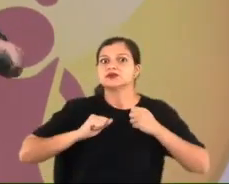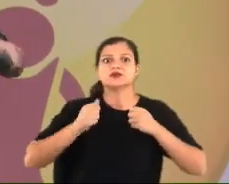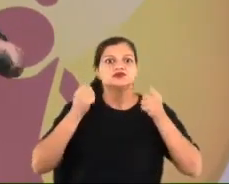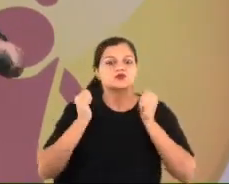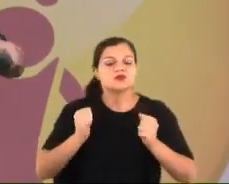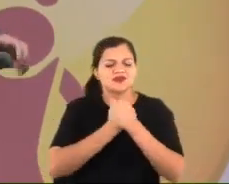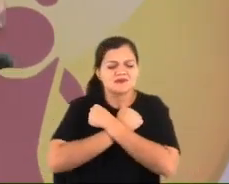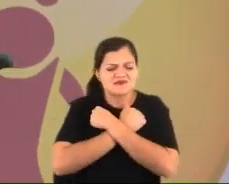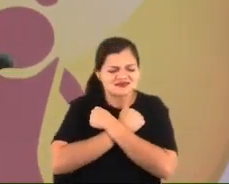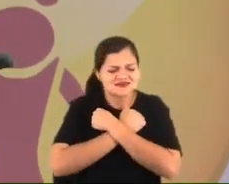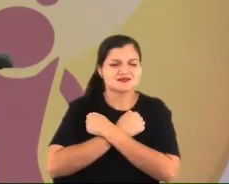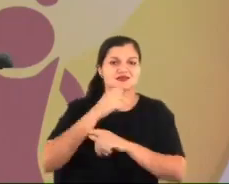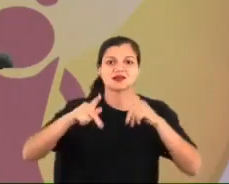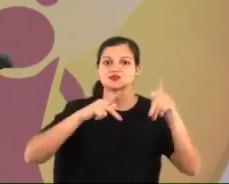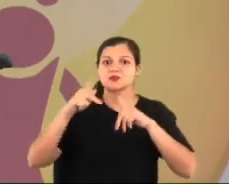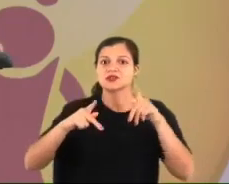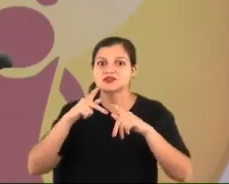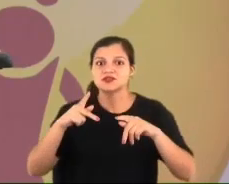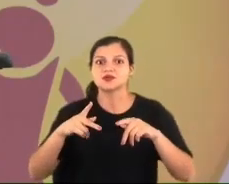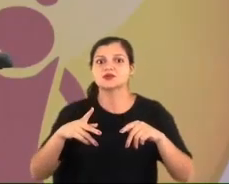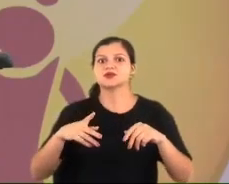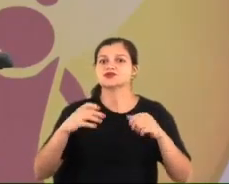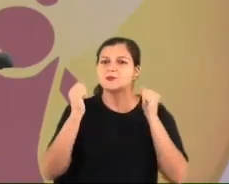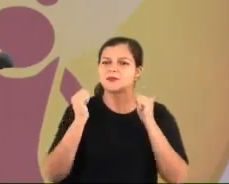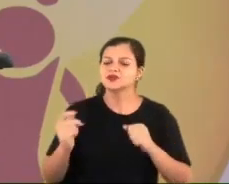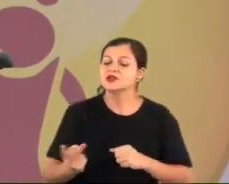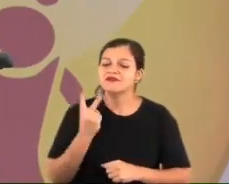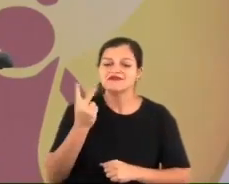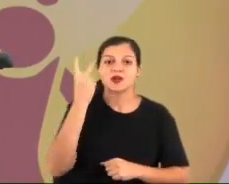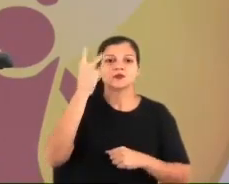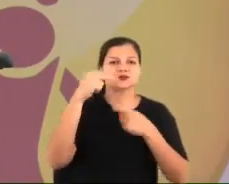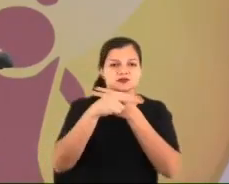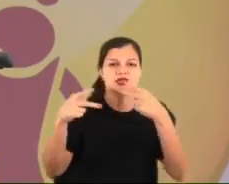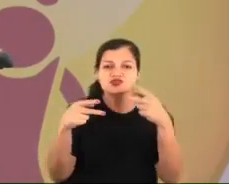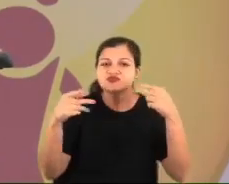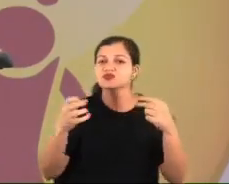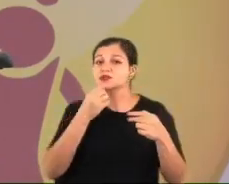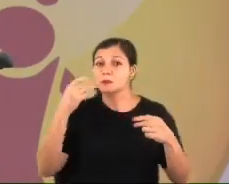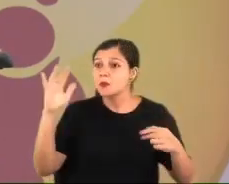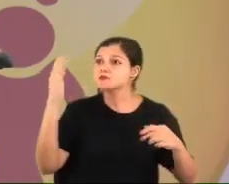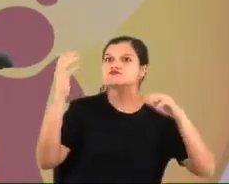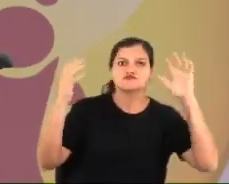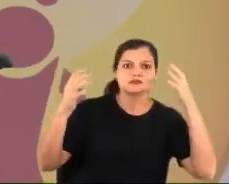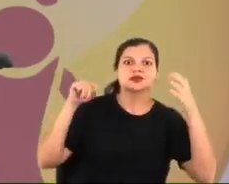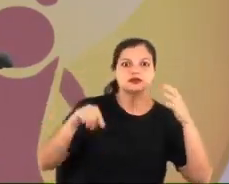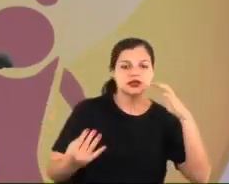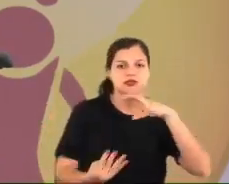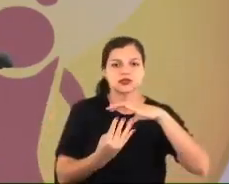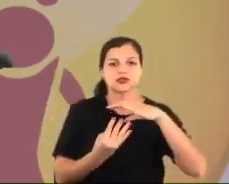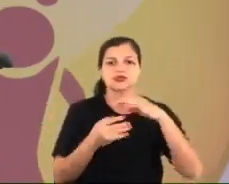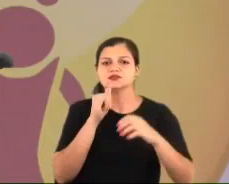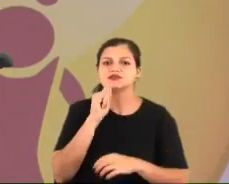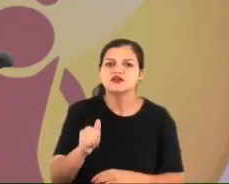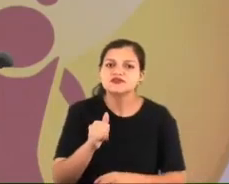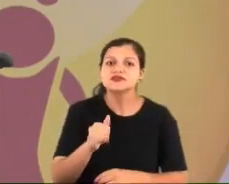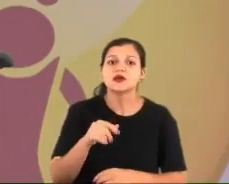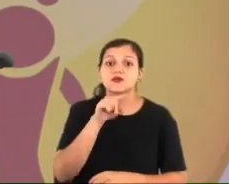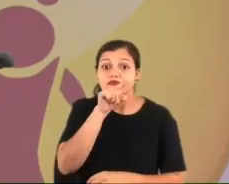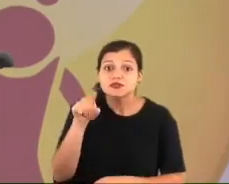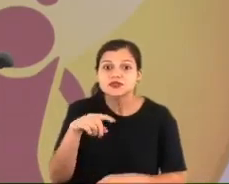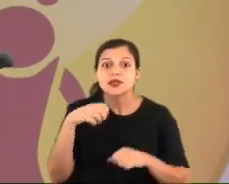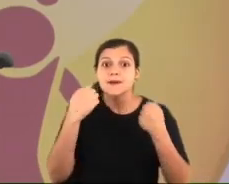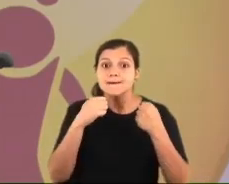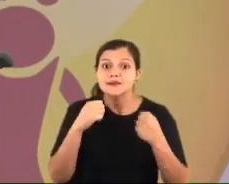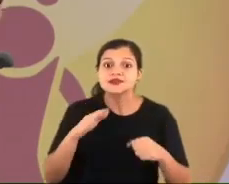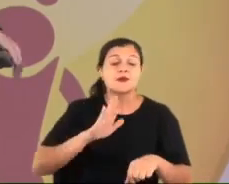pessoas. Eu não vejo a hora de poder valorizar as coisas que acontecem na nossa igreja. Deixa eu falar algo para você. Você tem que ser o